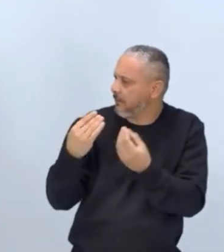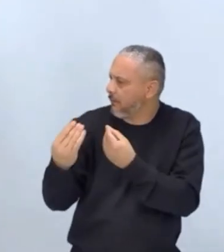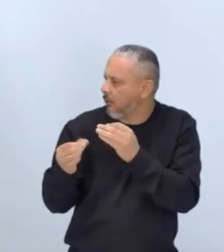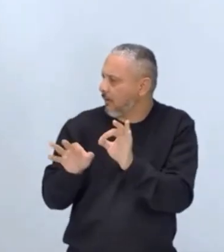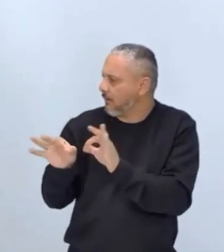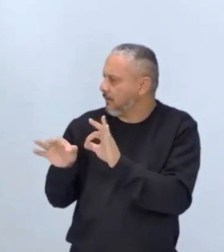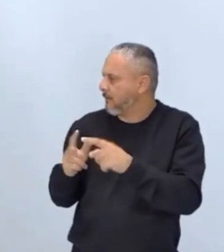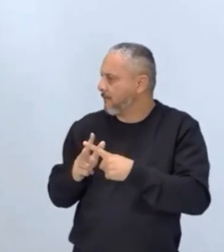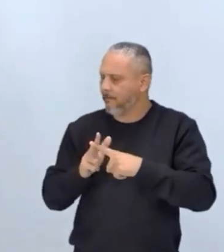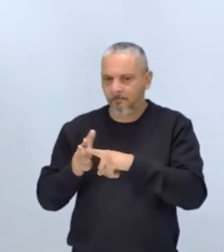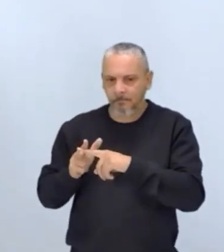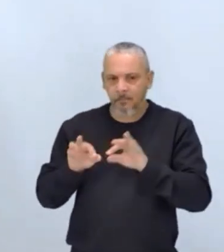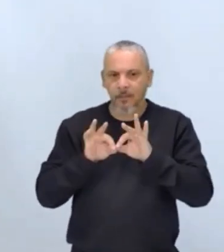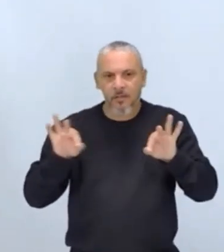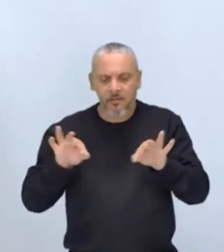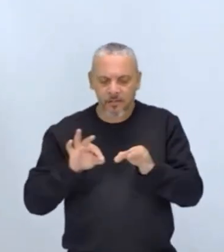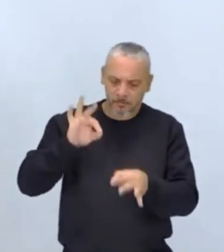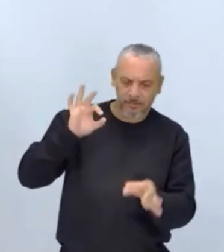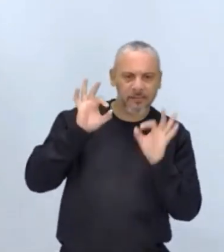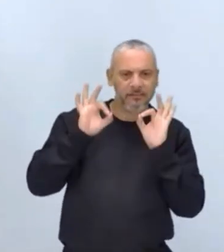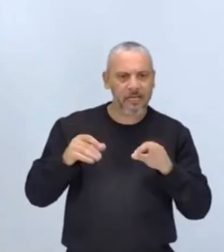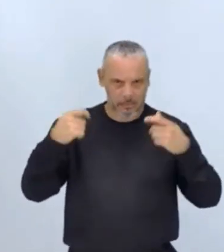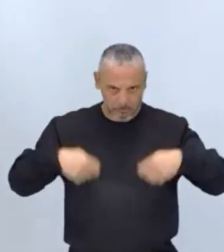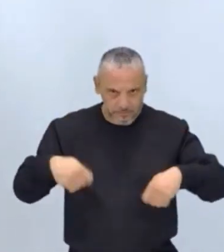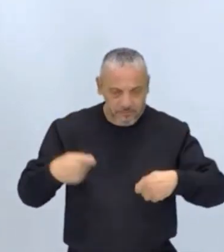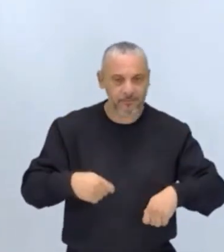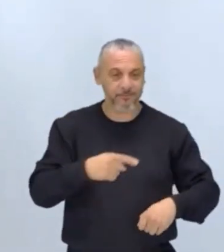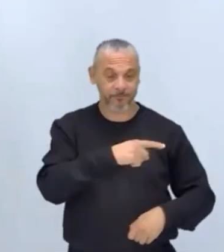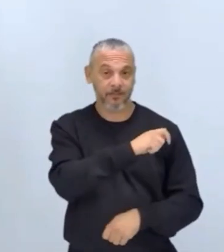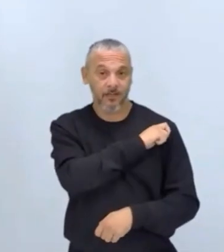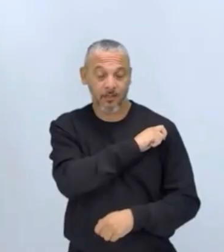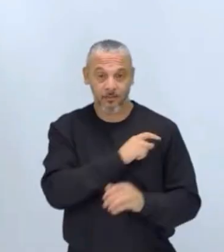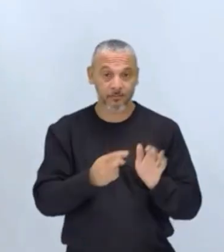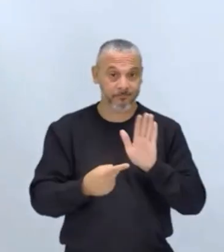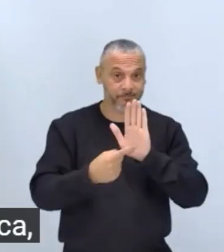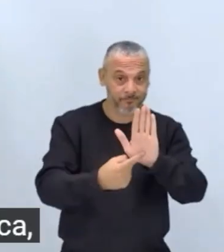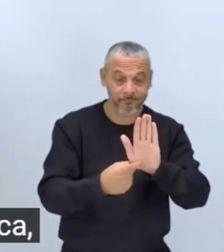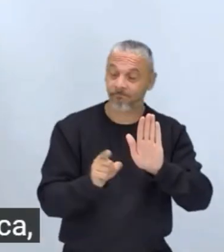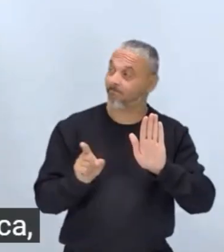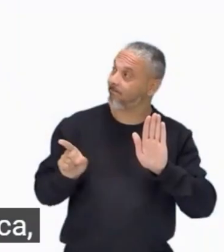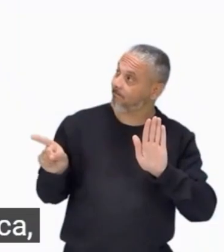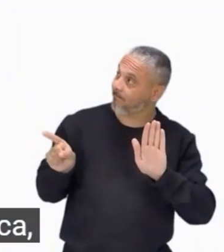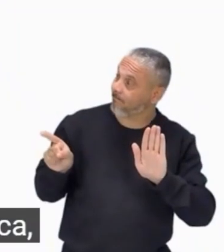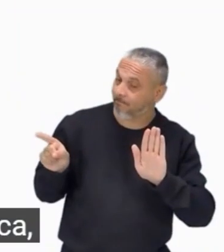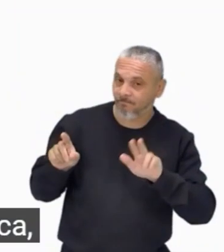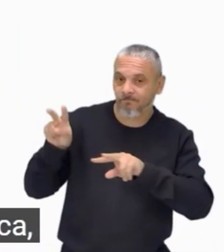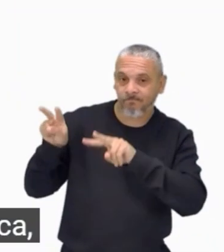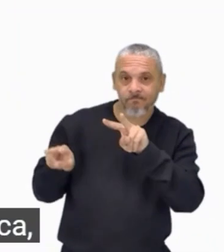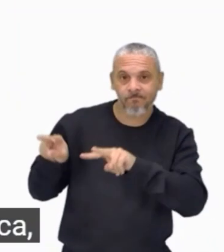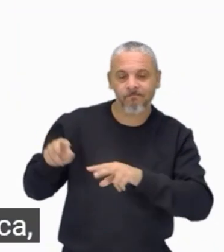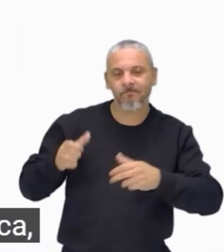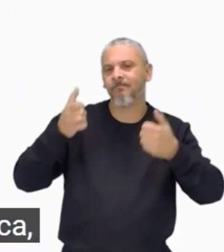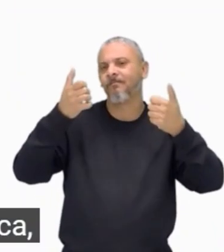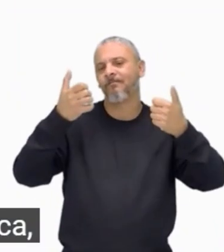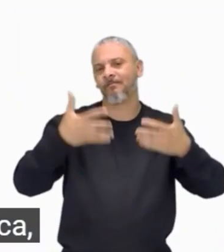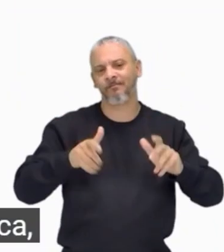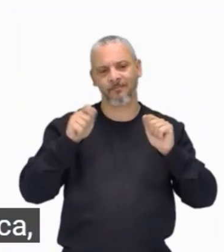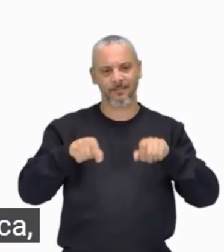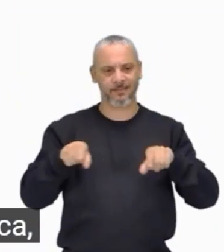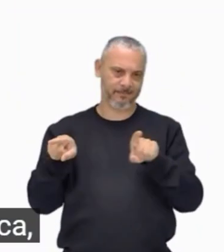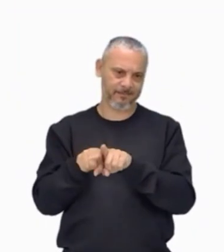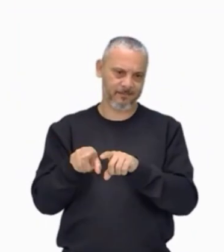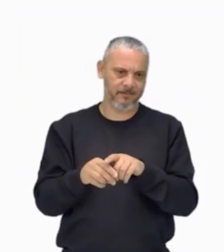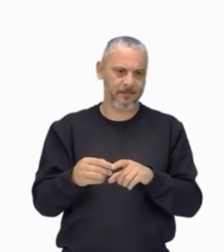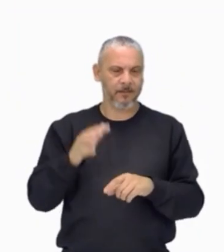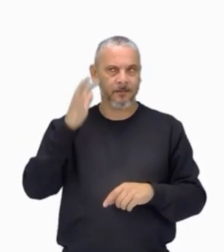ser, elas precisam ter medidas exatas, não precisam. Então aqui você pode trazer um autômato para eles observarem e fazerem essa